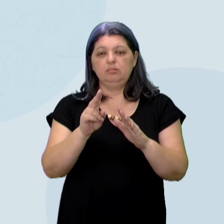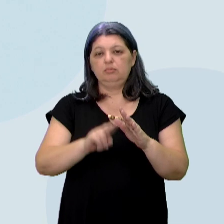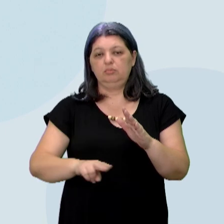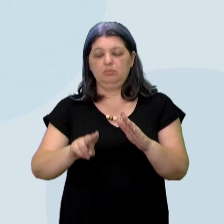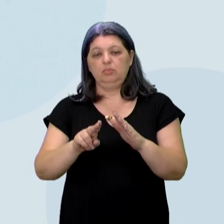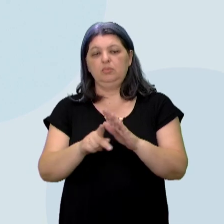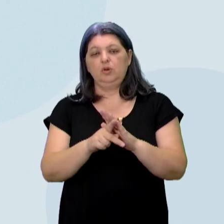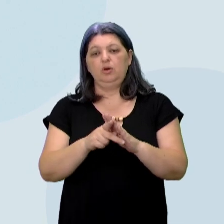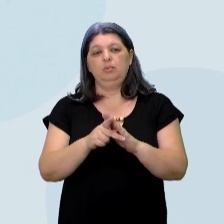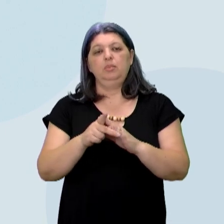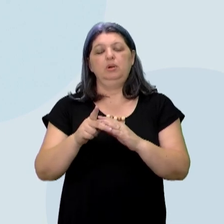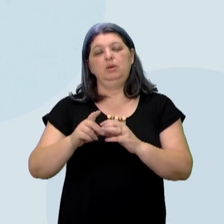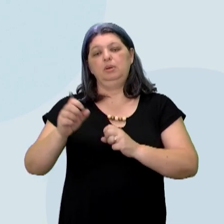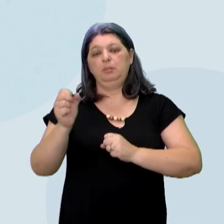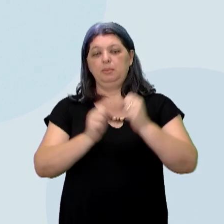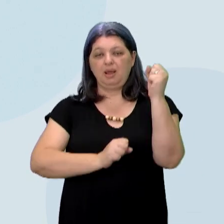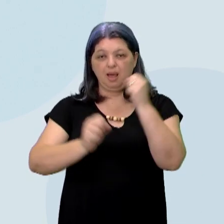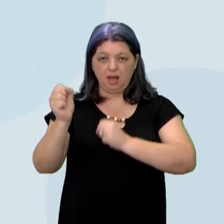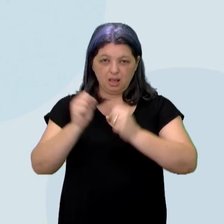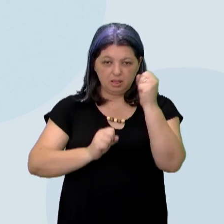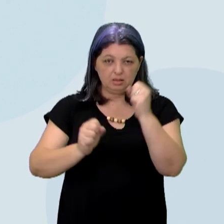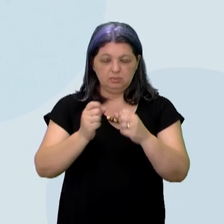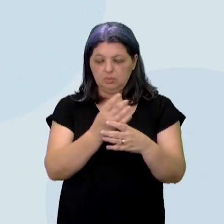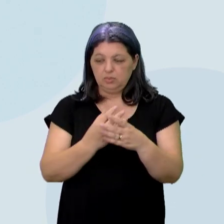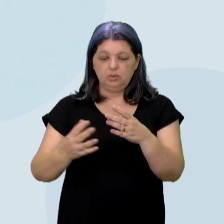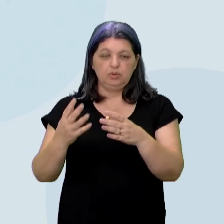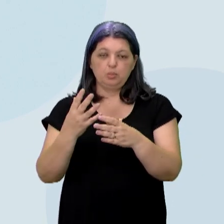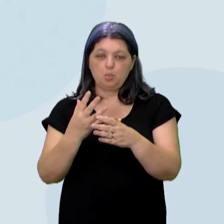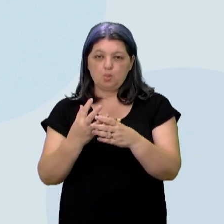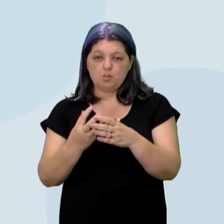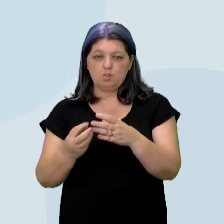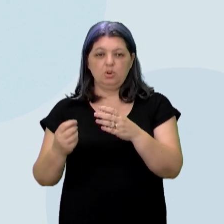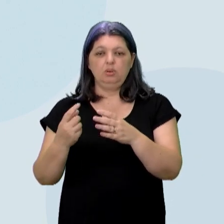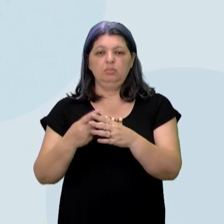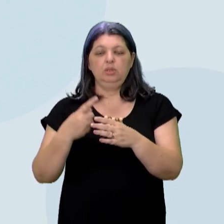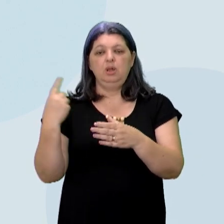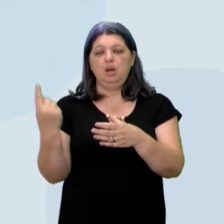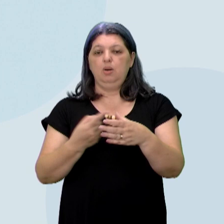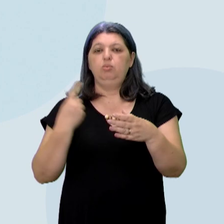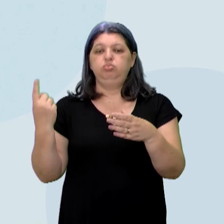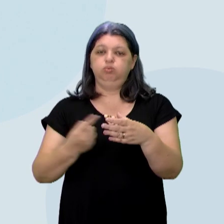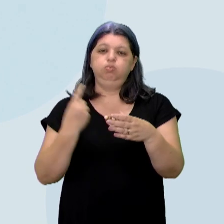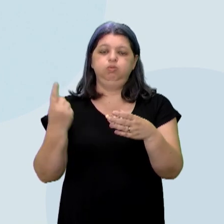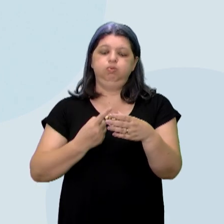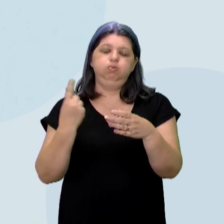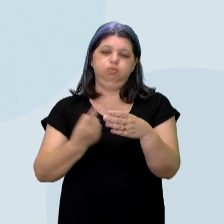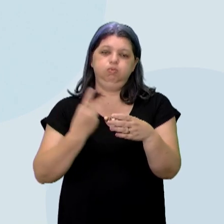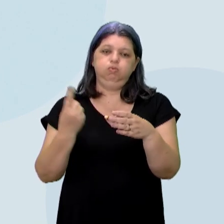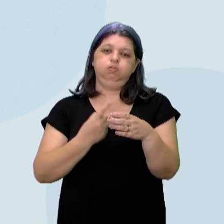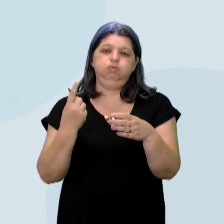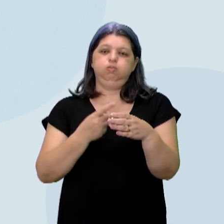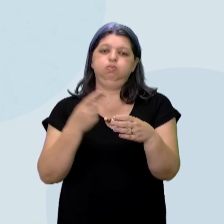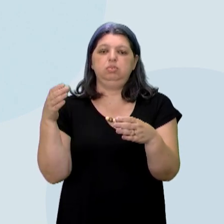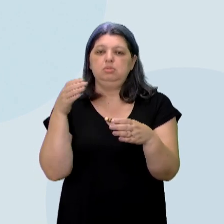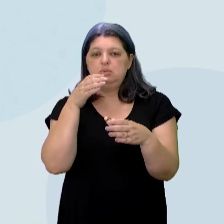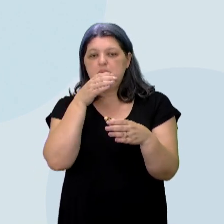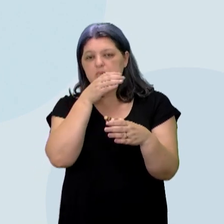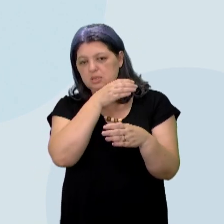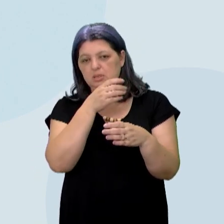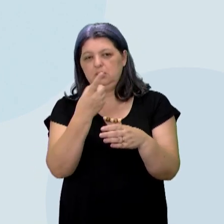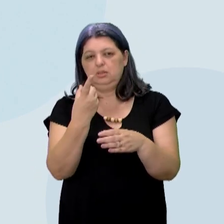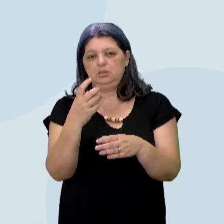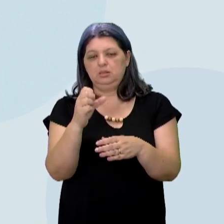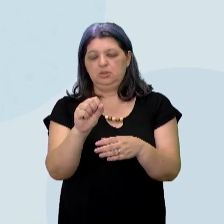uma máquina que borrifa minúsculas gotículas contra um jato de ar quente a 180